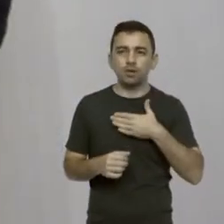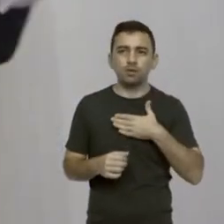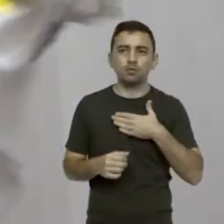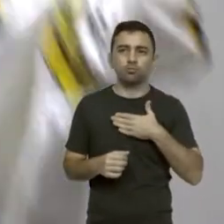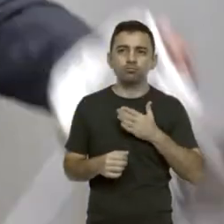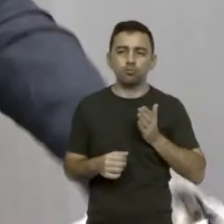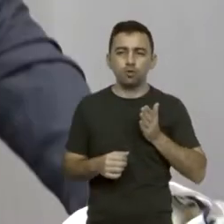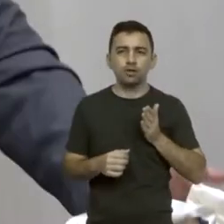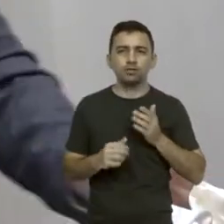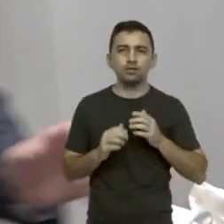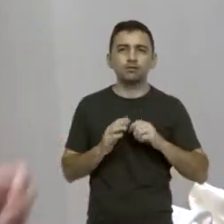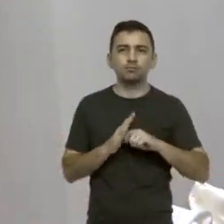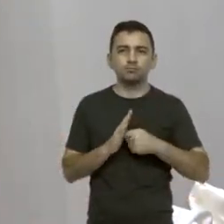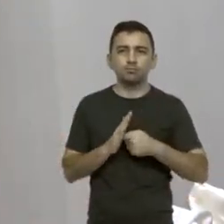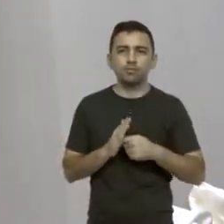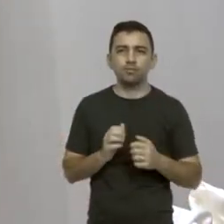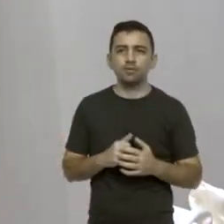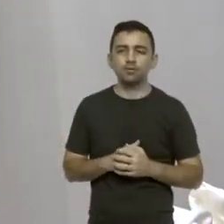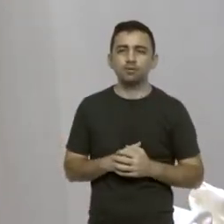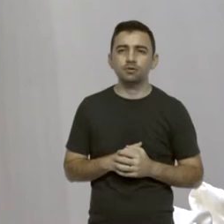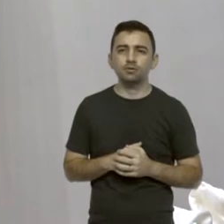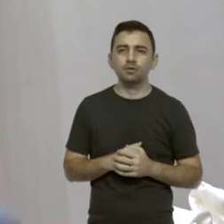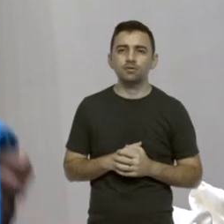está aqui. E tenho mais.